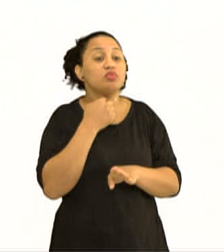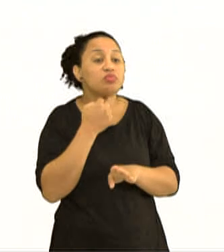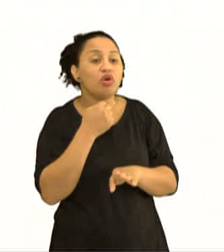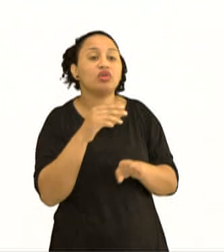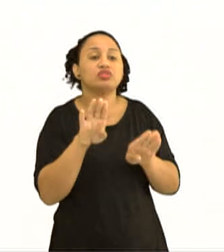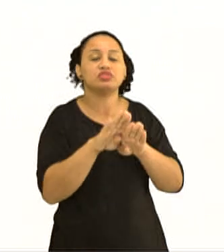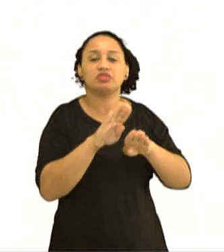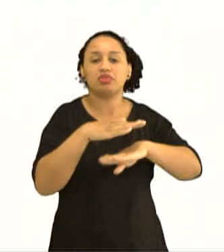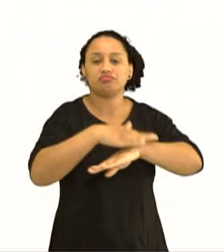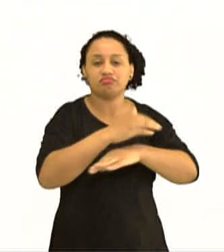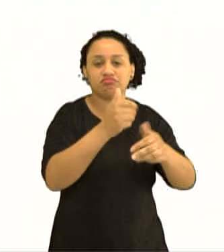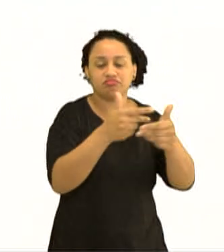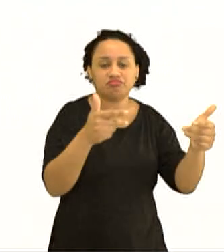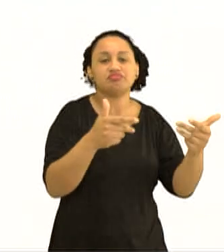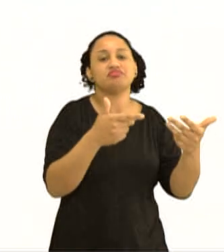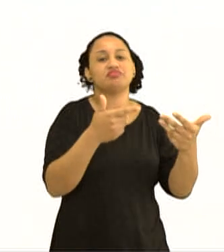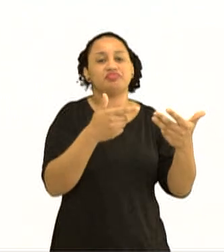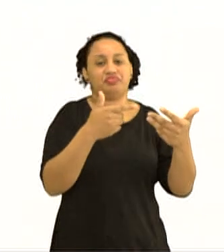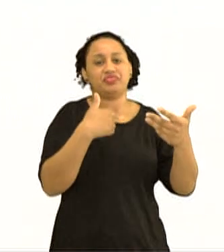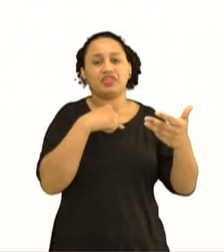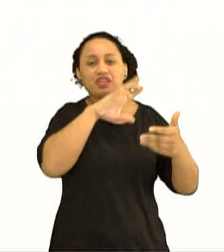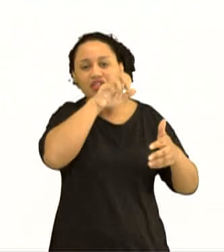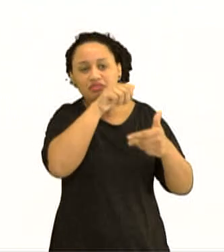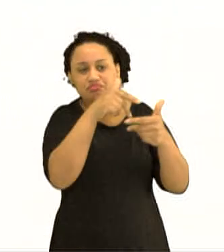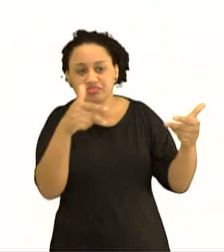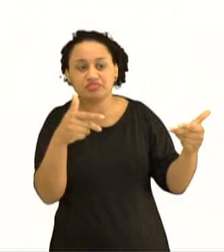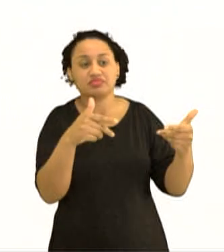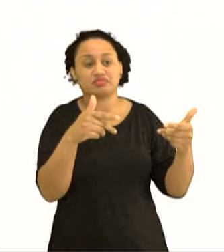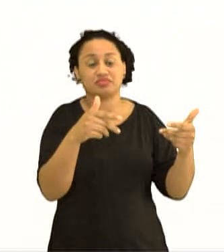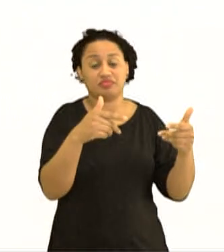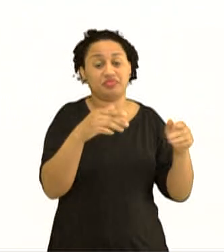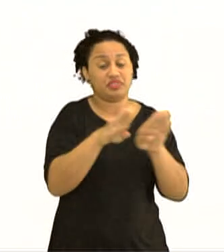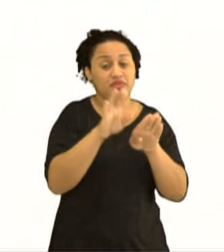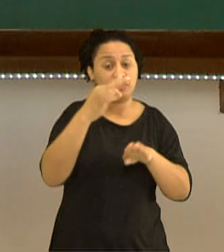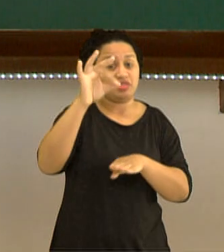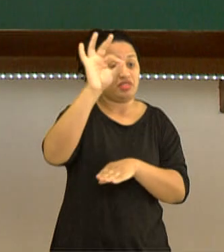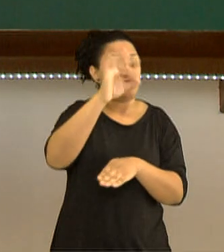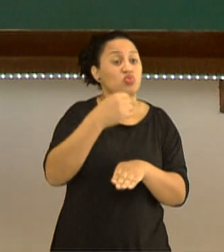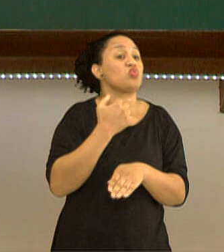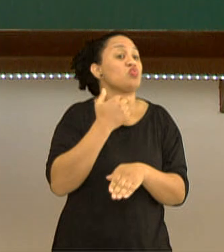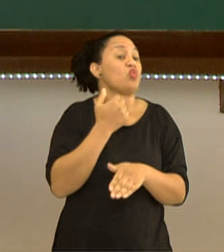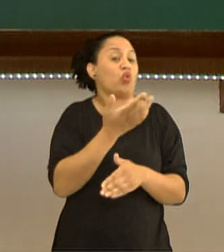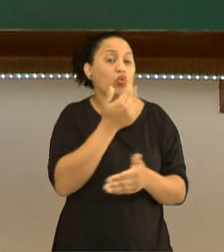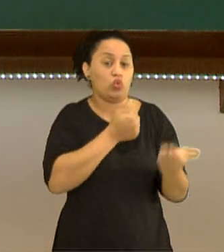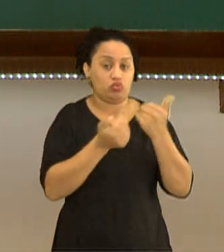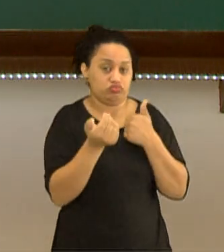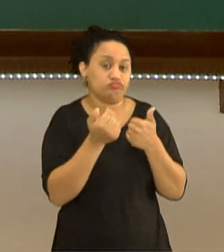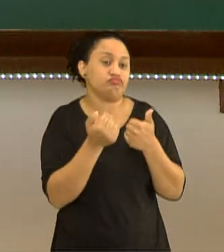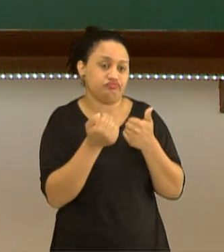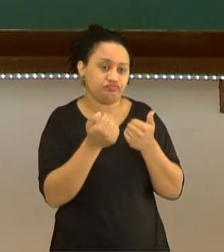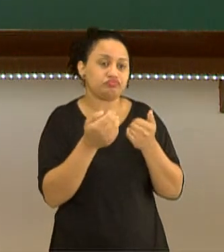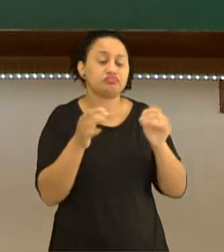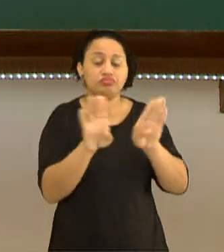normas minuciosas sobre o abate dos animais e a preparação desses alimentos. Então, os muçulmanos têm toda